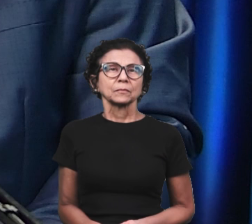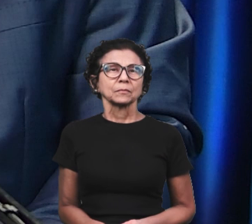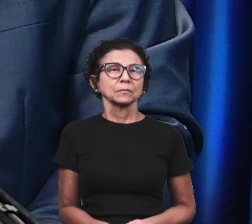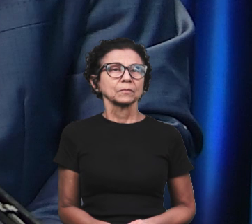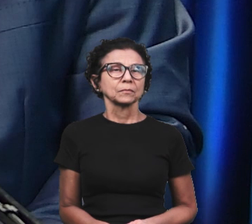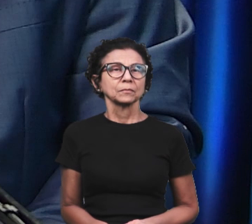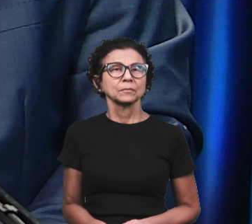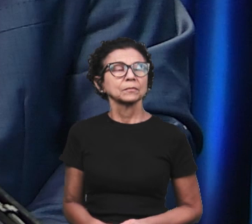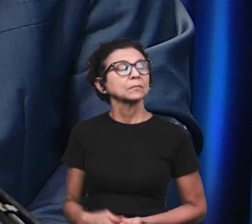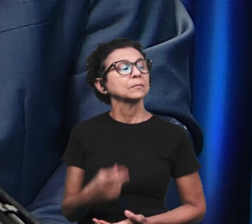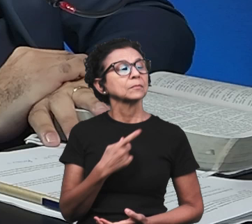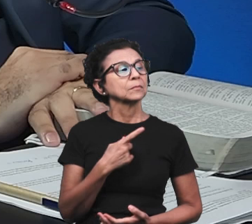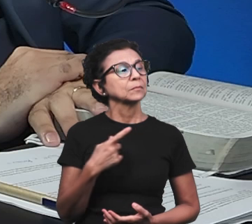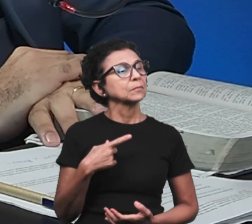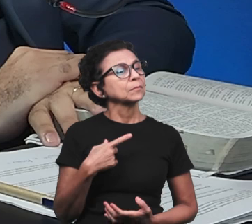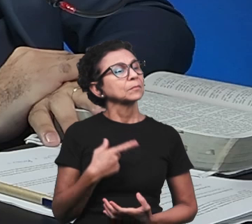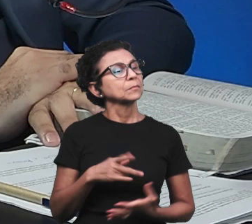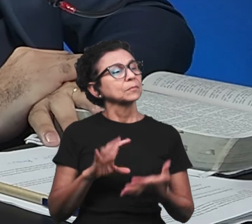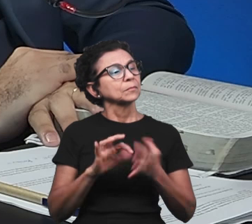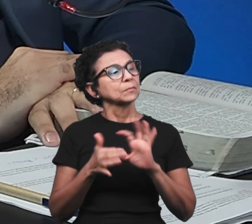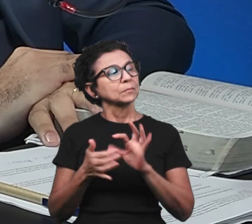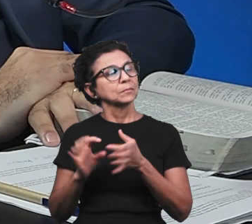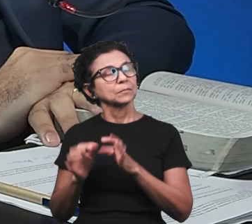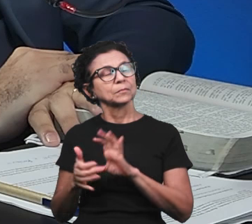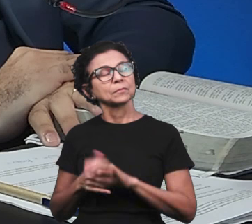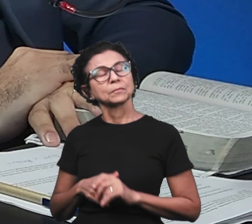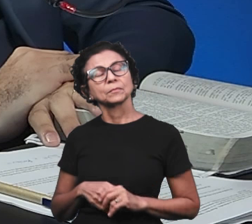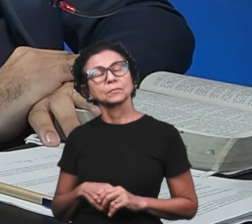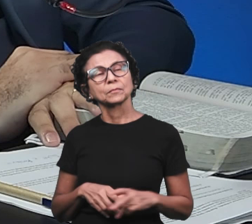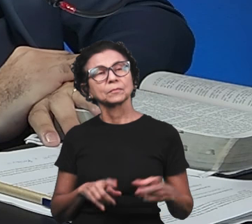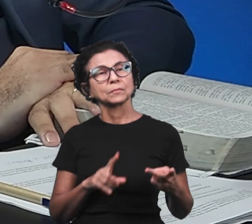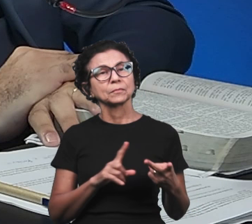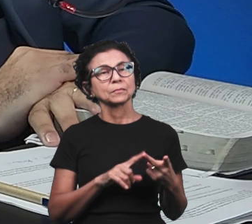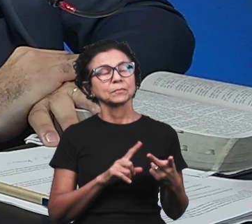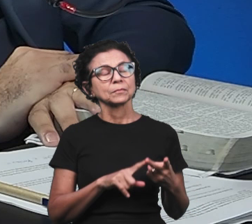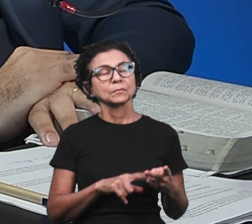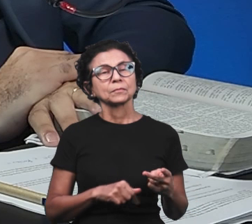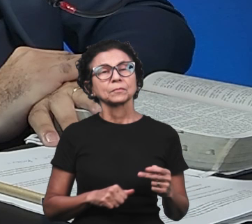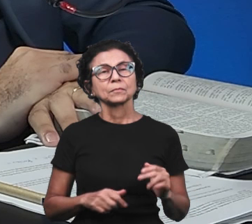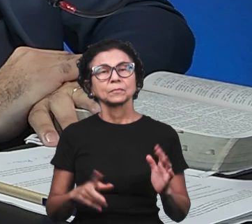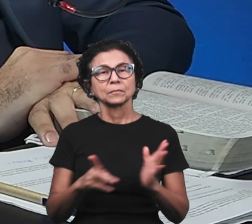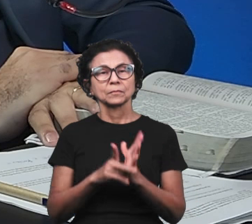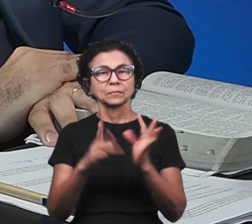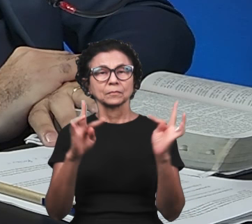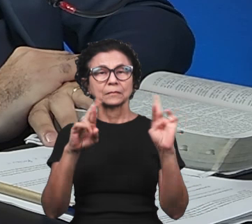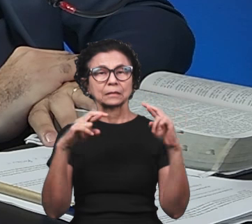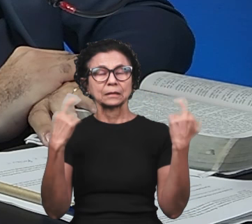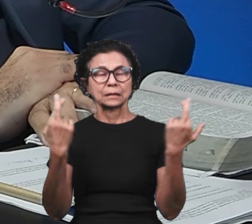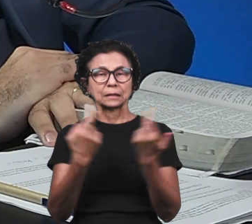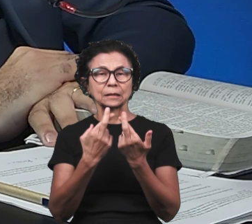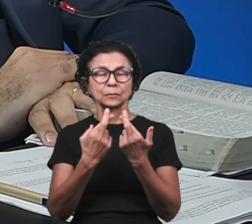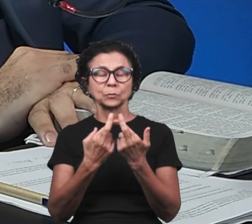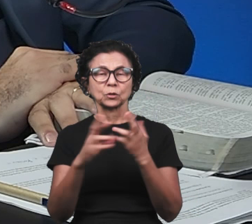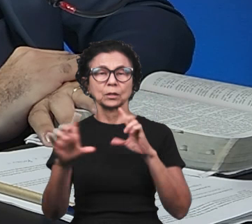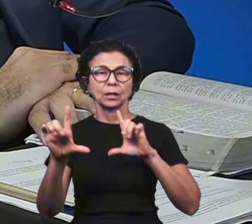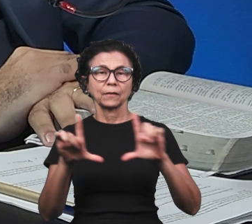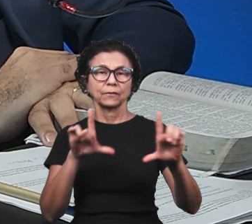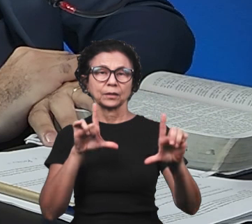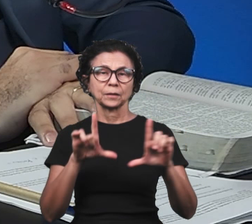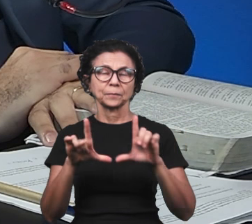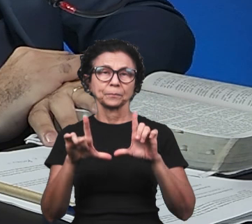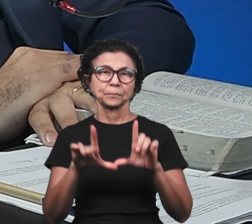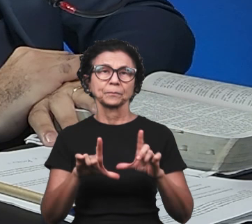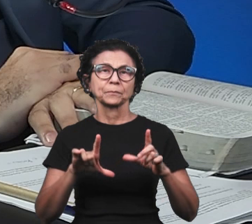aí do contexto histórico de Arão? Arão, ele era um levita, da tribo de Levi, e